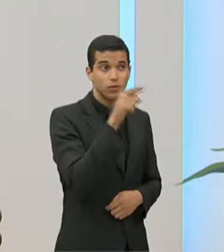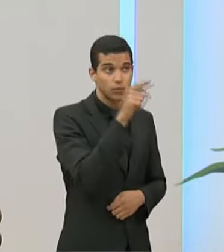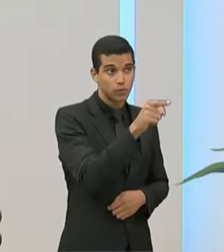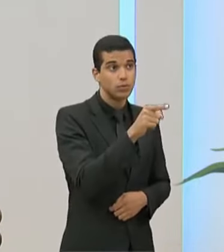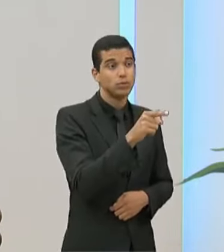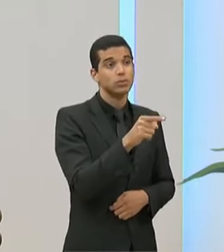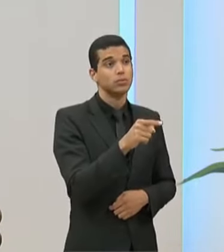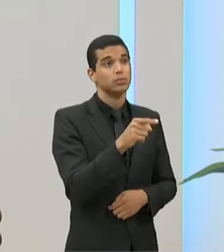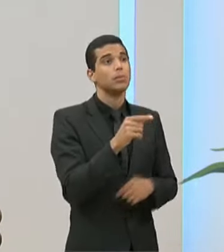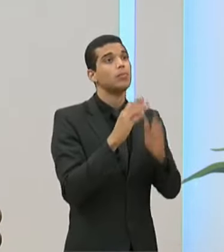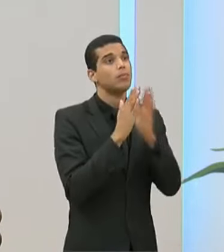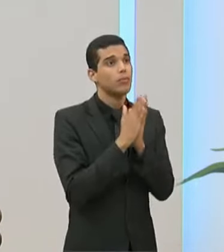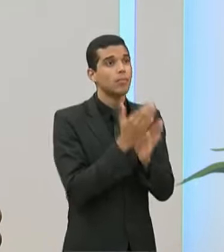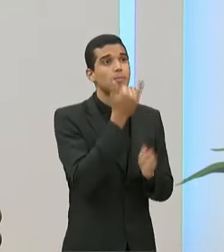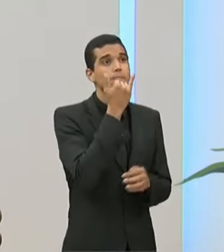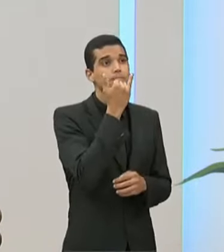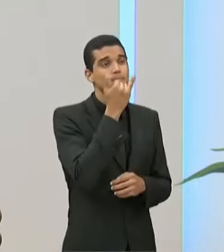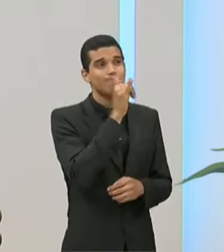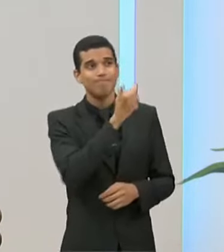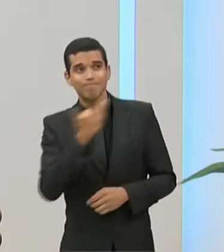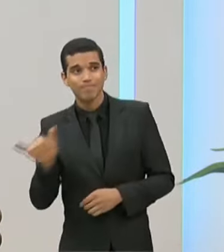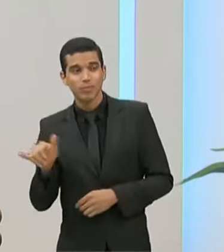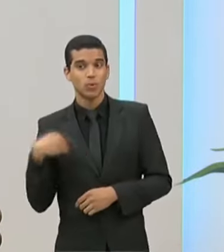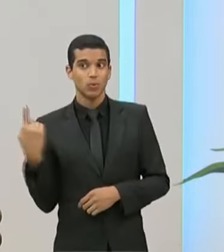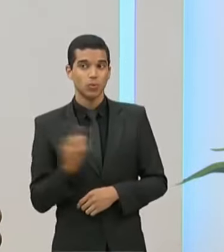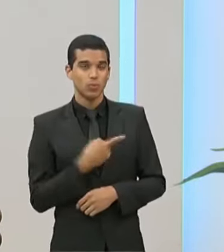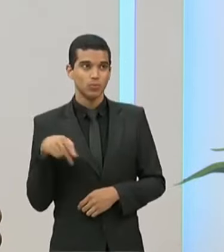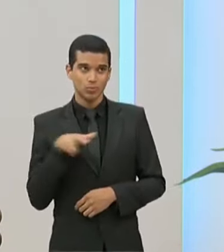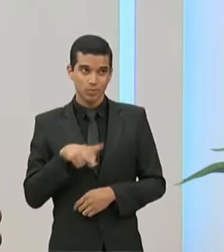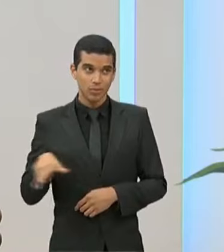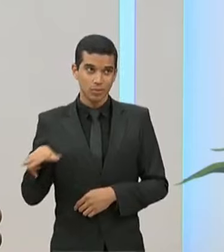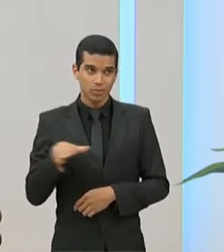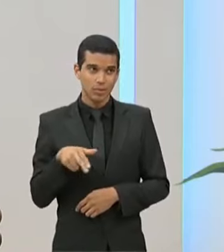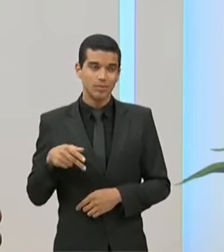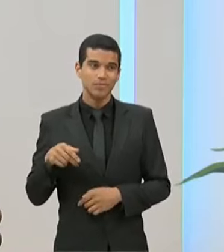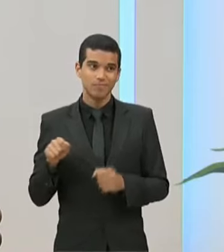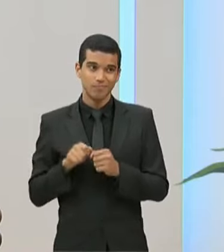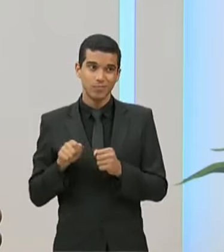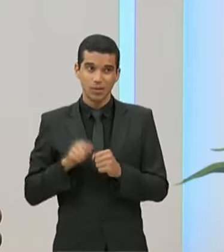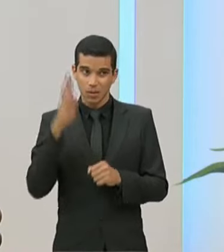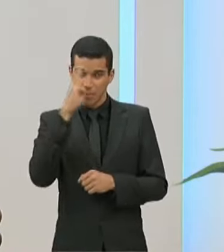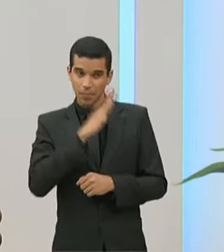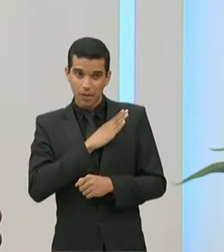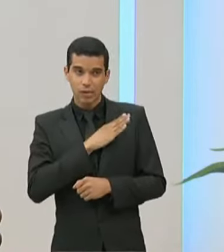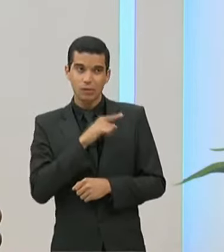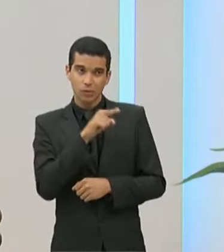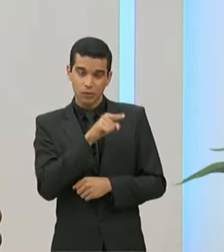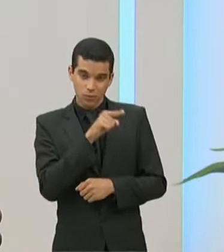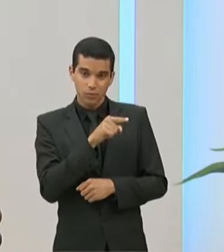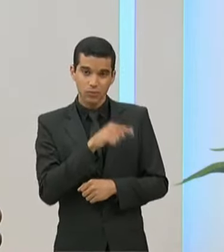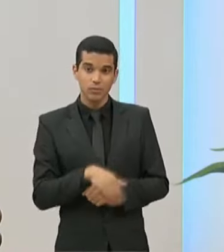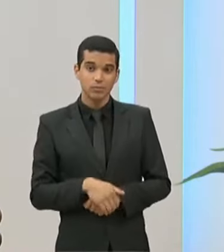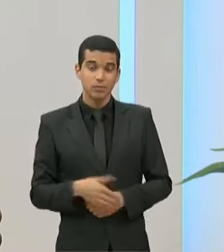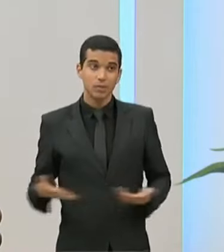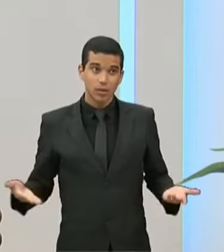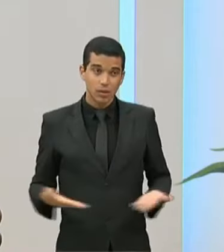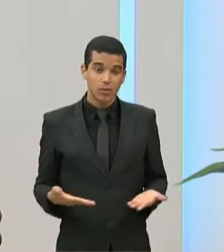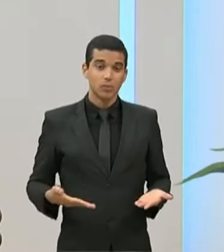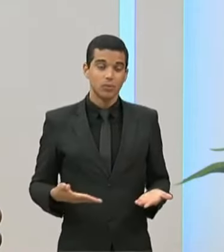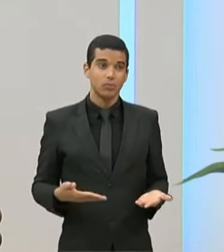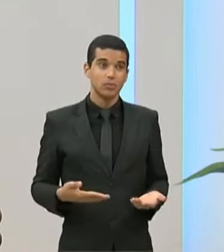perdoa, rogo-te, a transgressão de teus irmãos e o seu pecado, porque te fizeram mal agora.